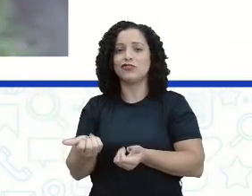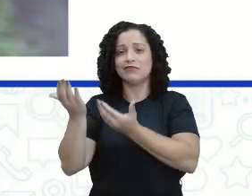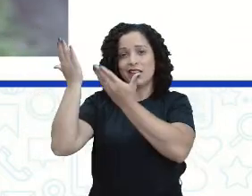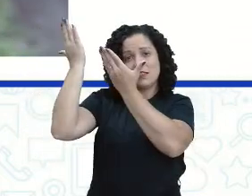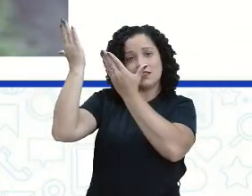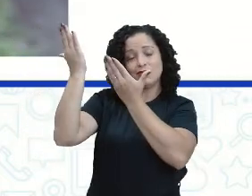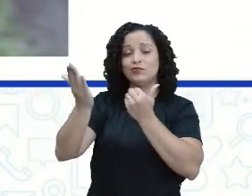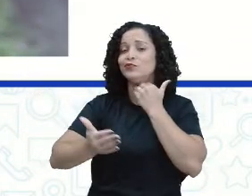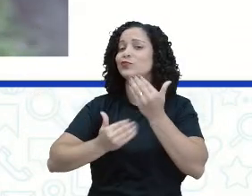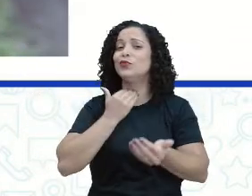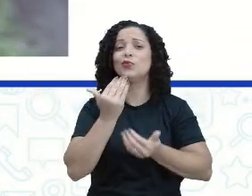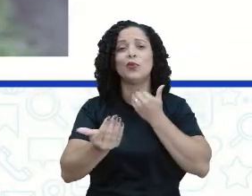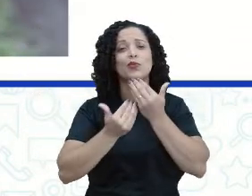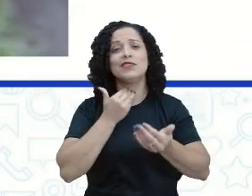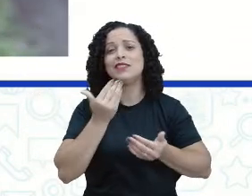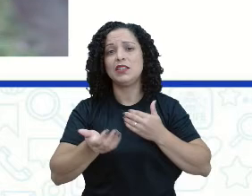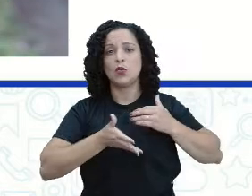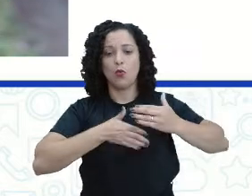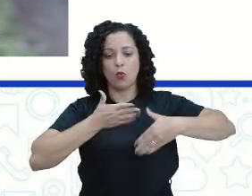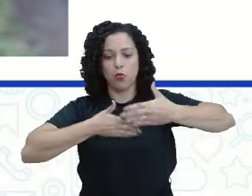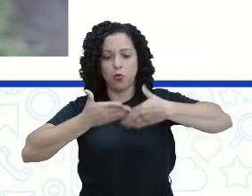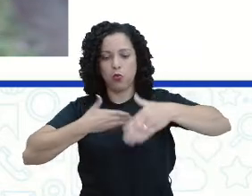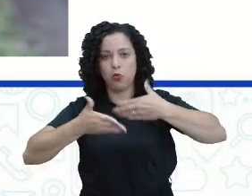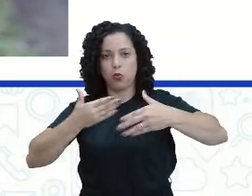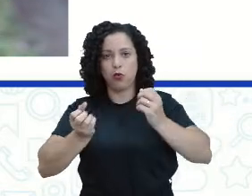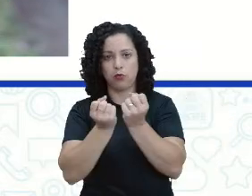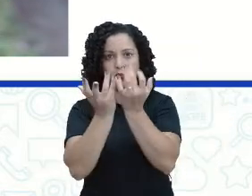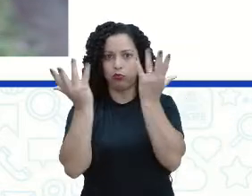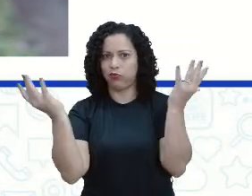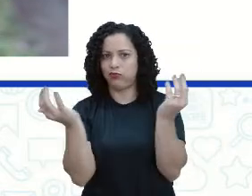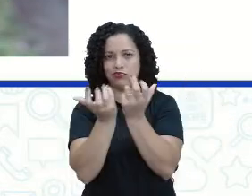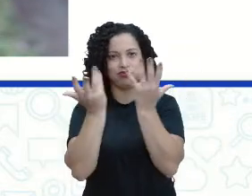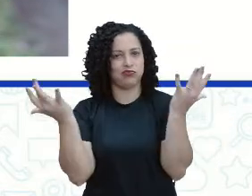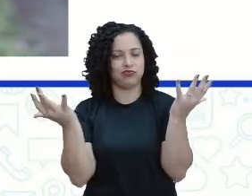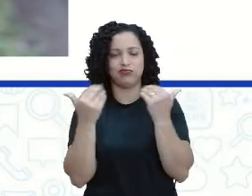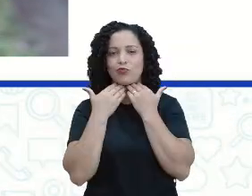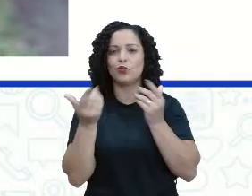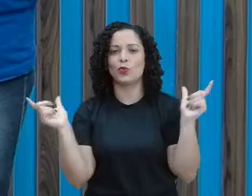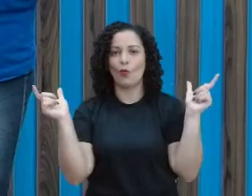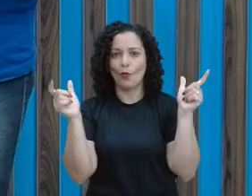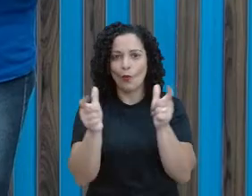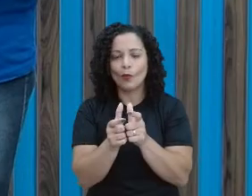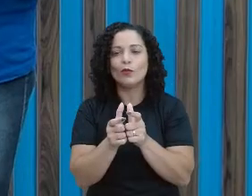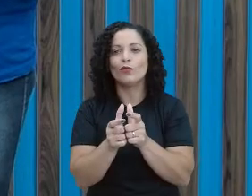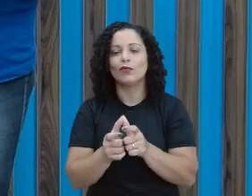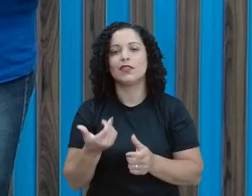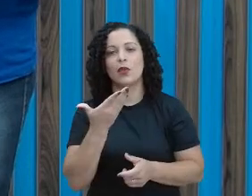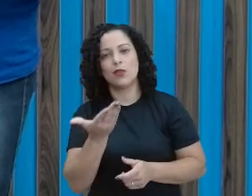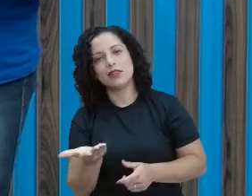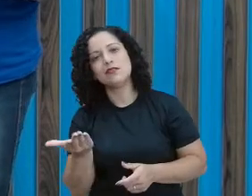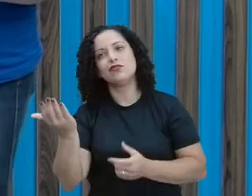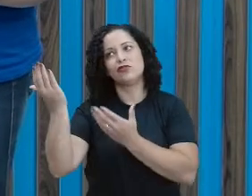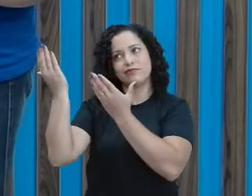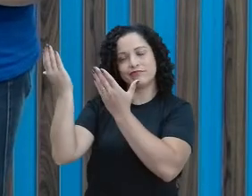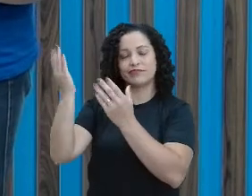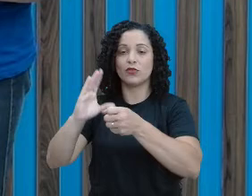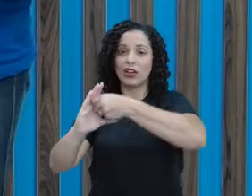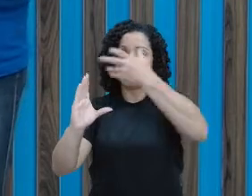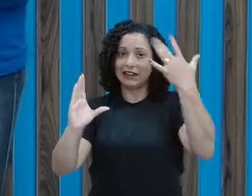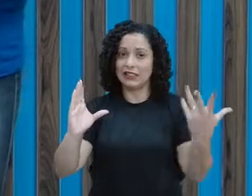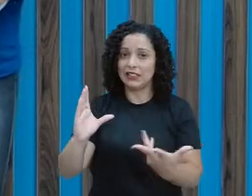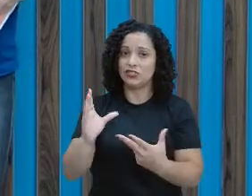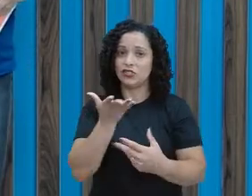adulta e aí não se reproduziu. Portanto, esse conjunto aí, com essas características, né,